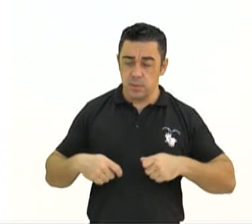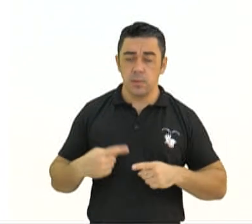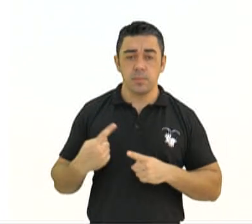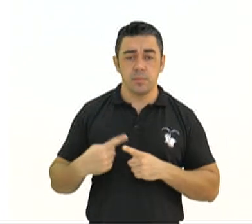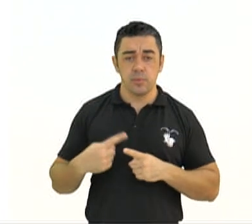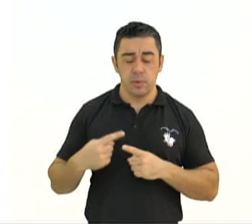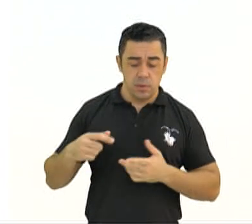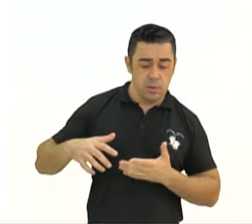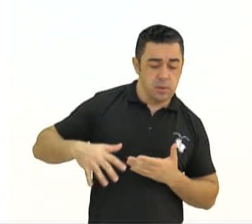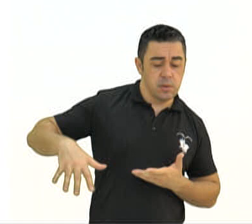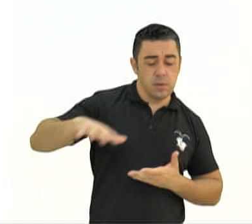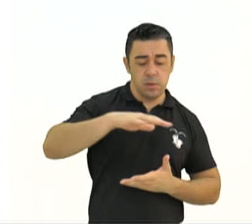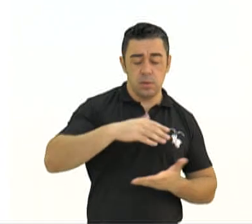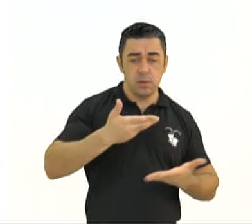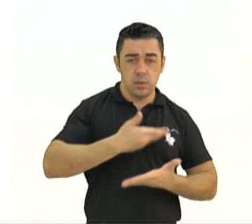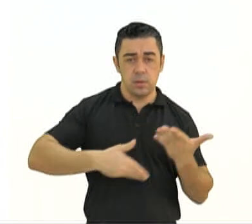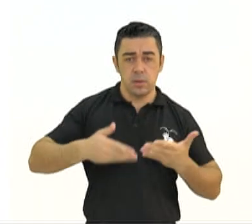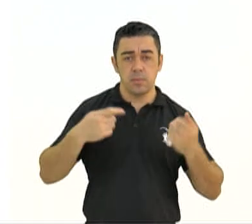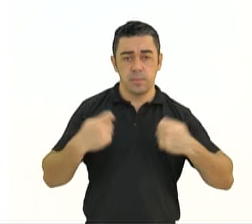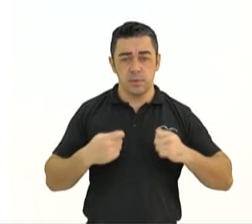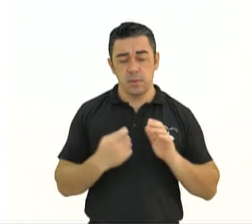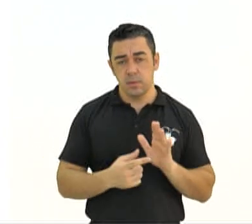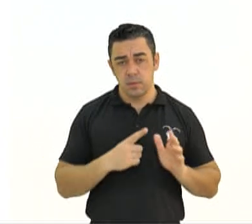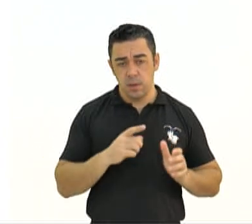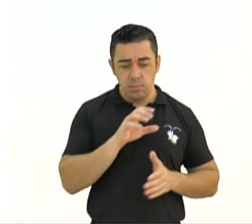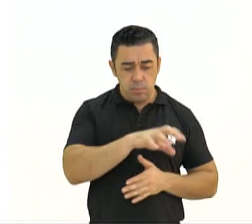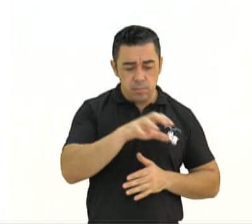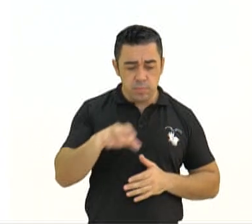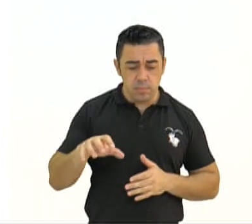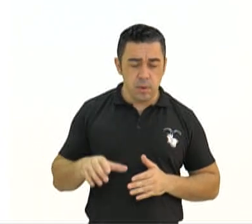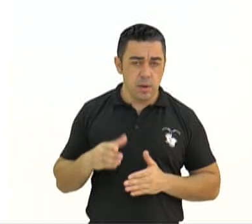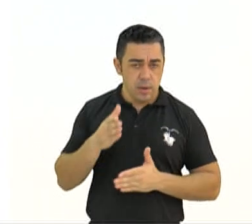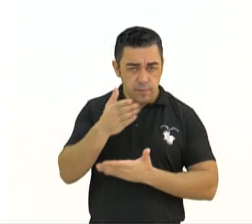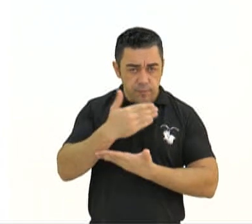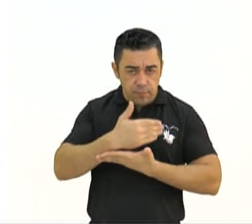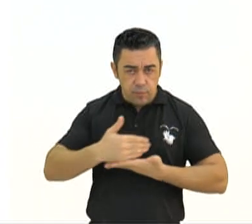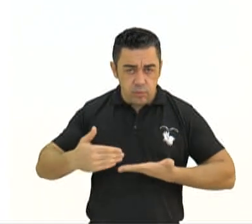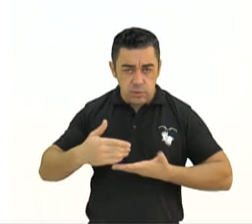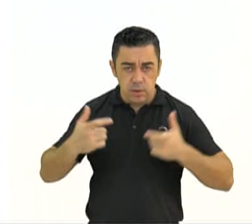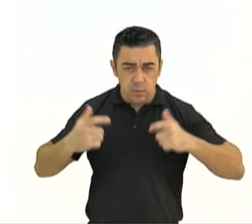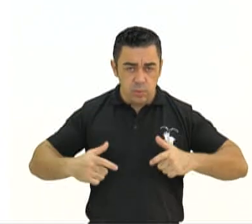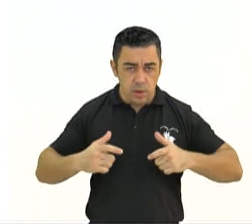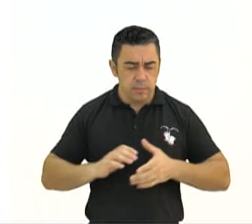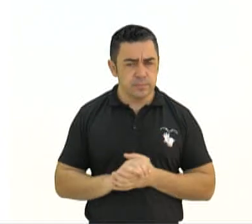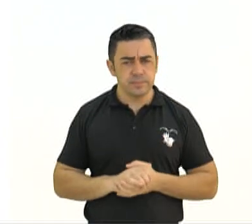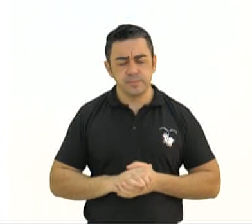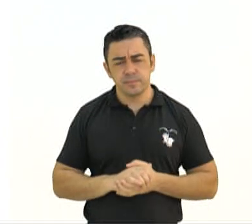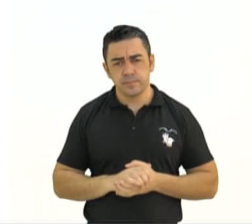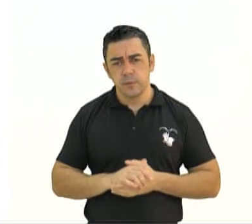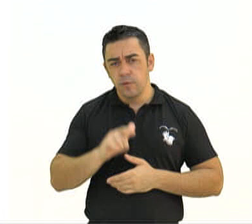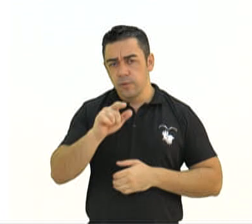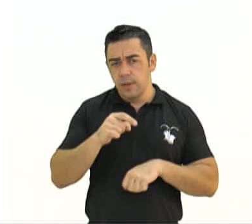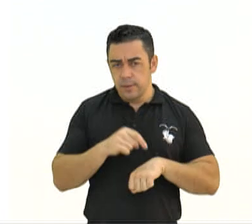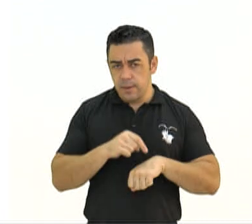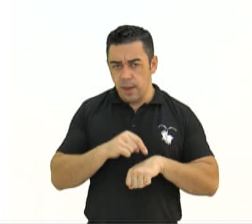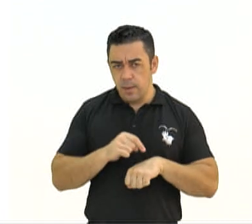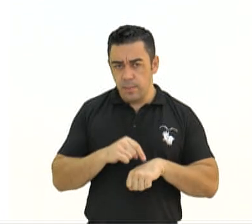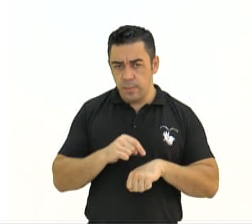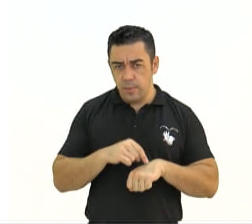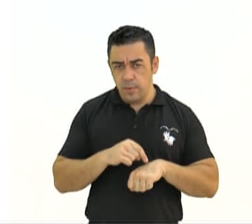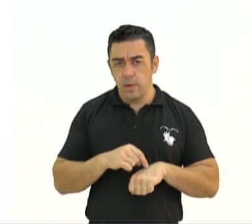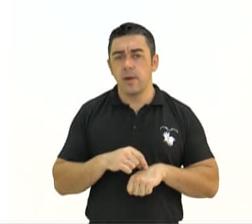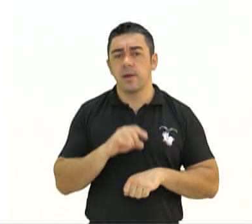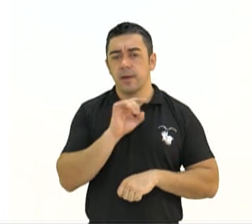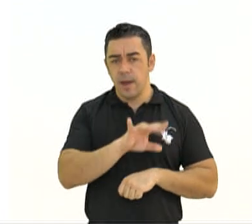porque os circuitos espaciais de produção são demarcados pelas fronteiras regionais. Então vocês vão ter um tempo em cada